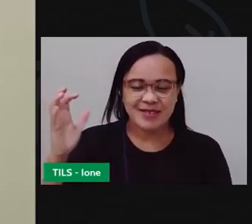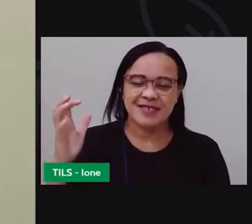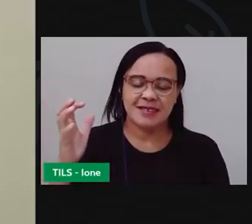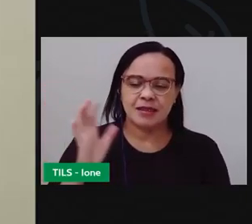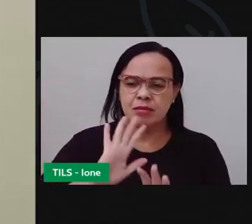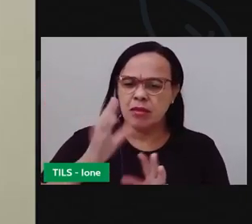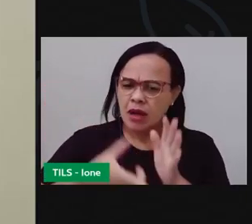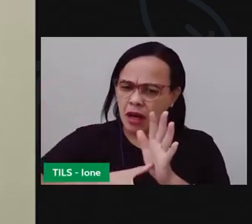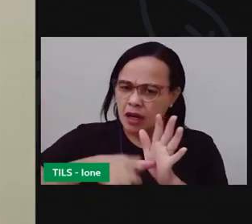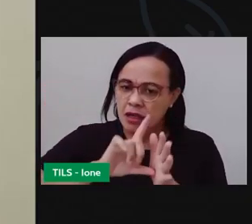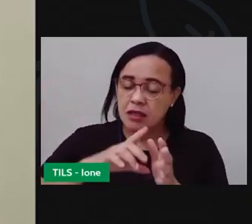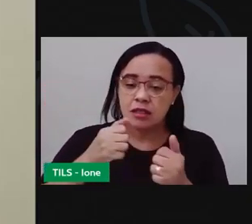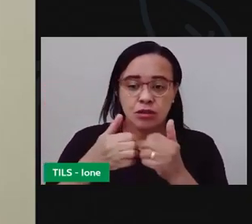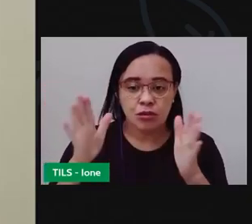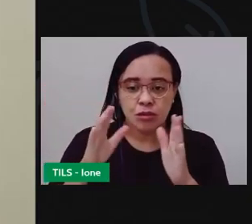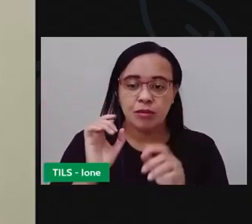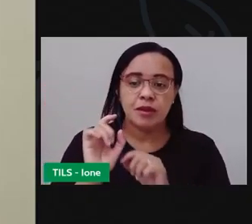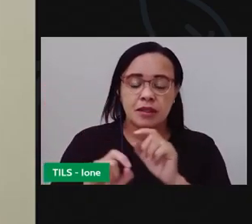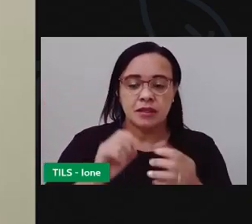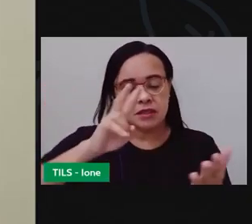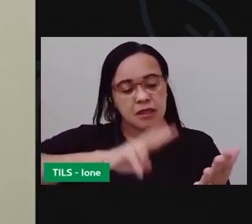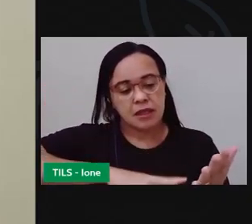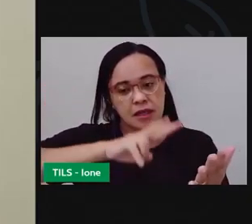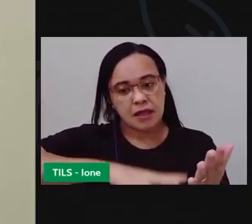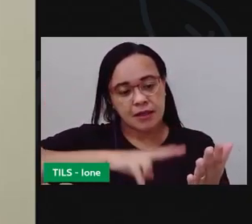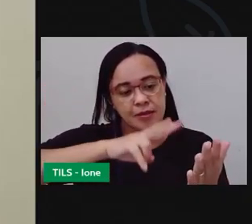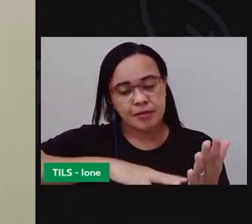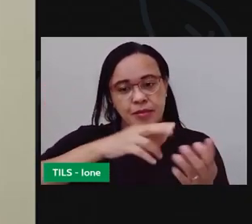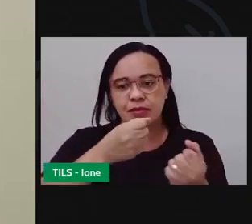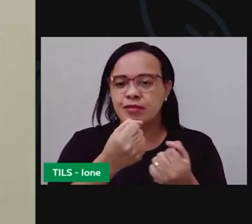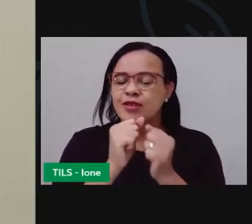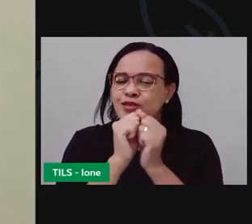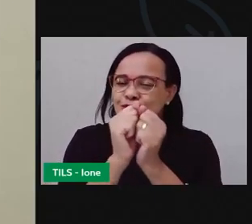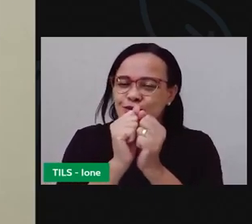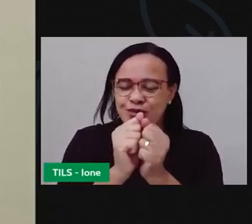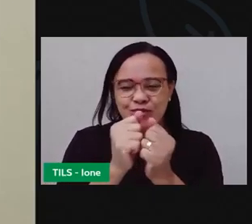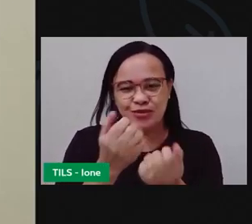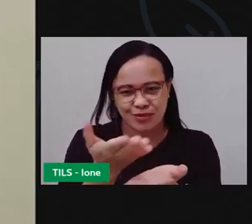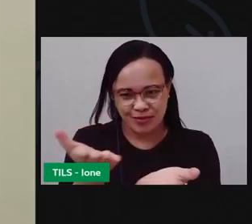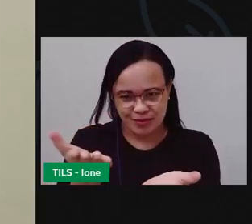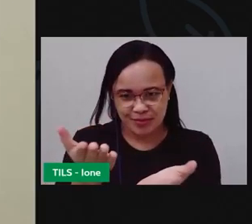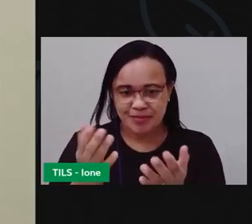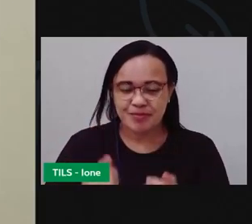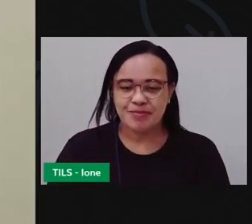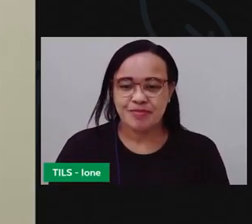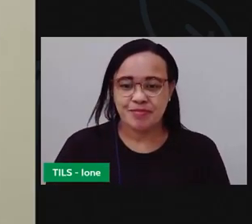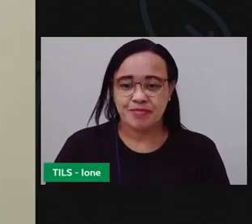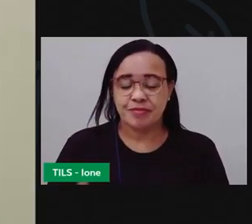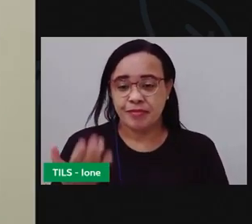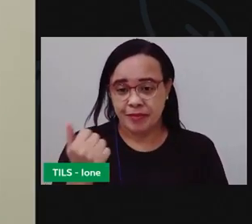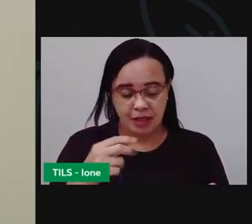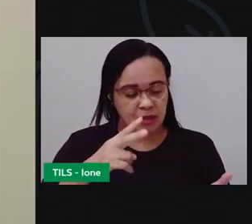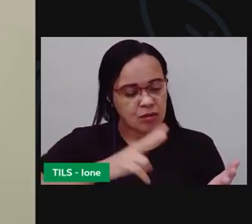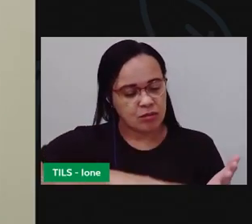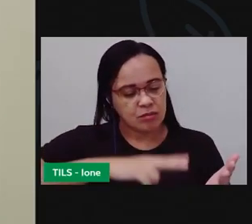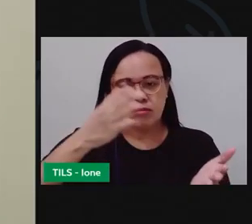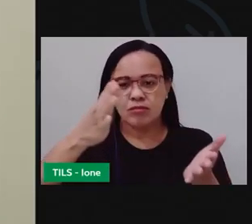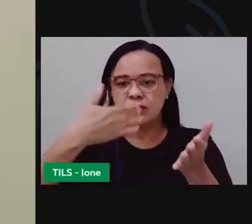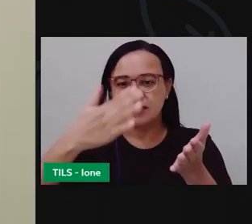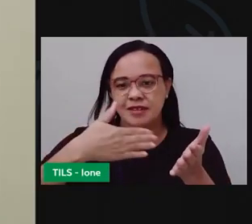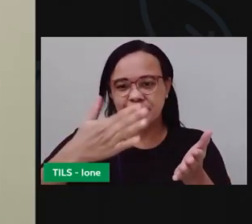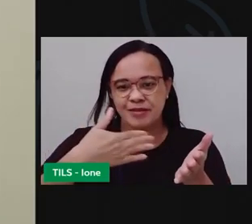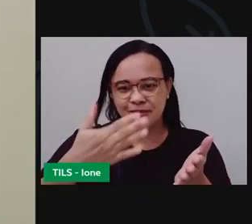nossa aula, eu quero fazer uma leitura com vocês. Trouxe um livro